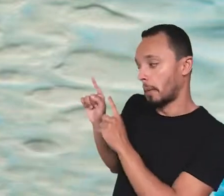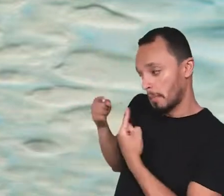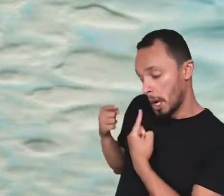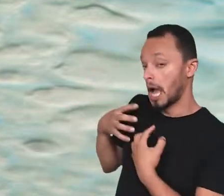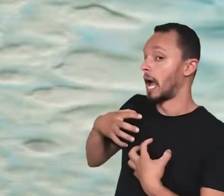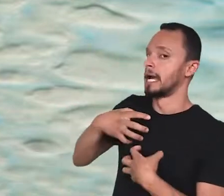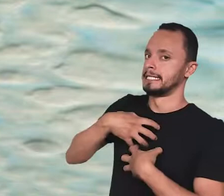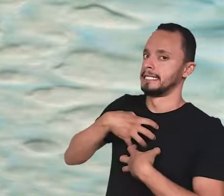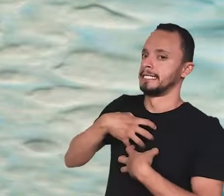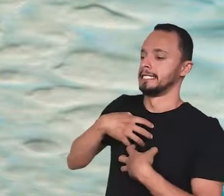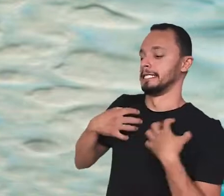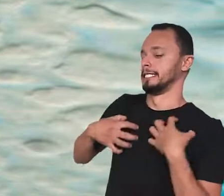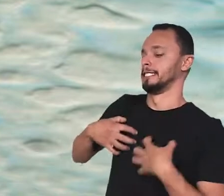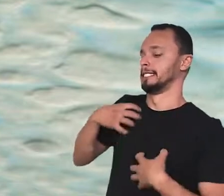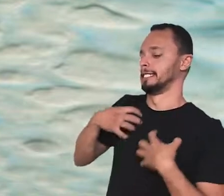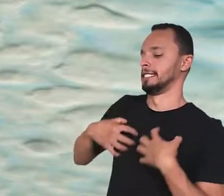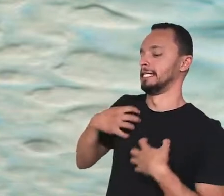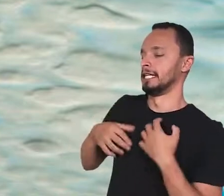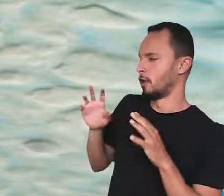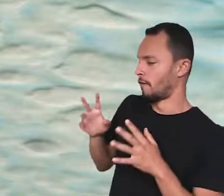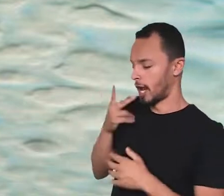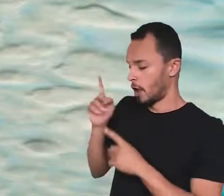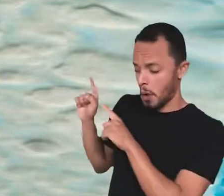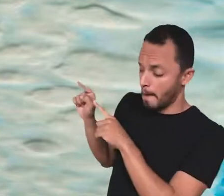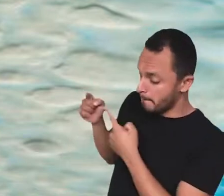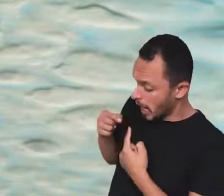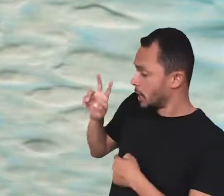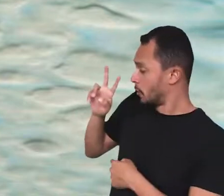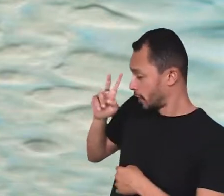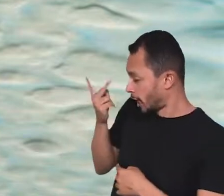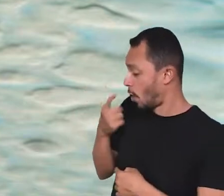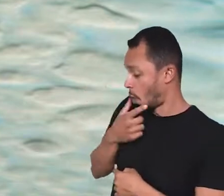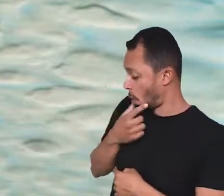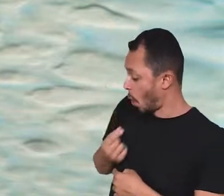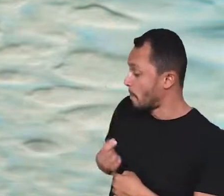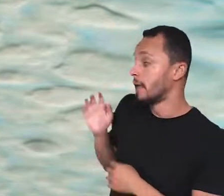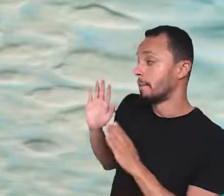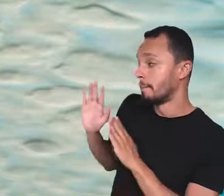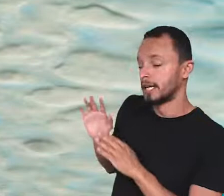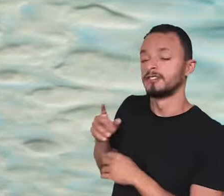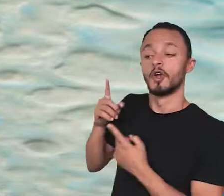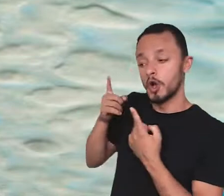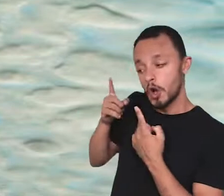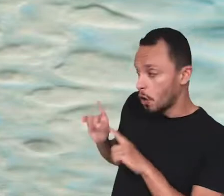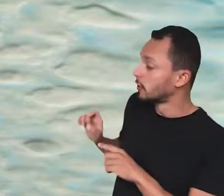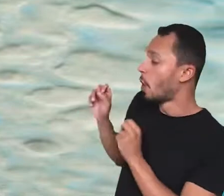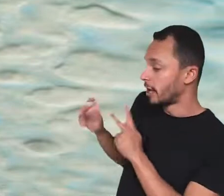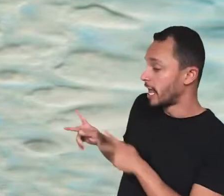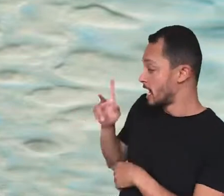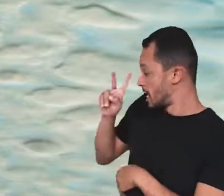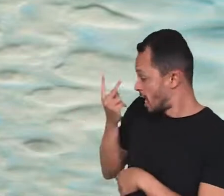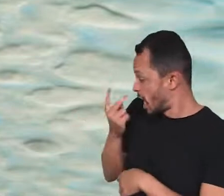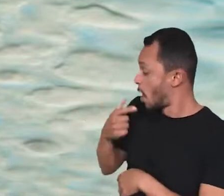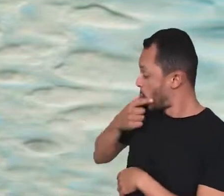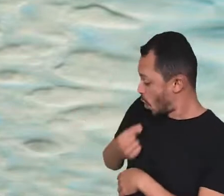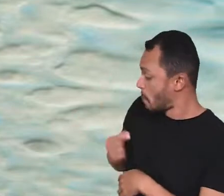meu bom senso foi com Deus, amigo. Já lancei um, me manda virar homem, mas fica atenta no seu macho. Jogamos a merda